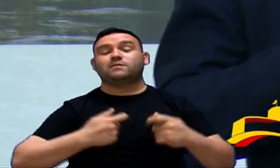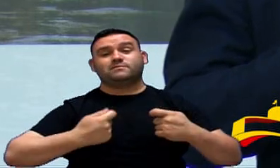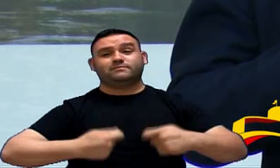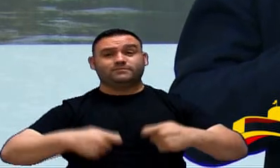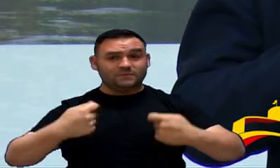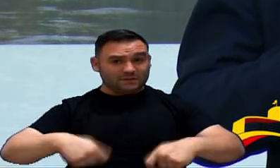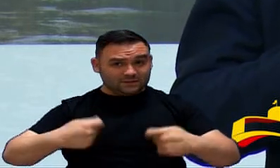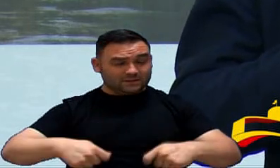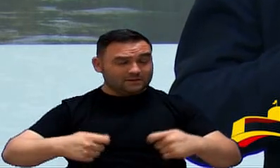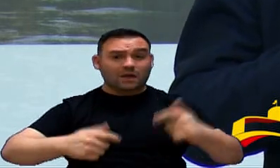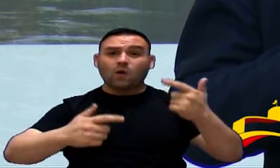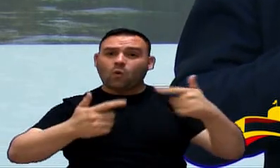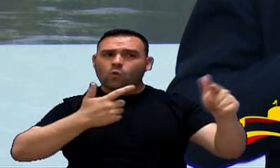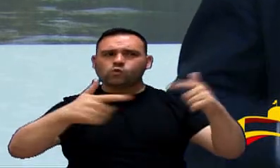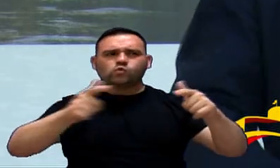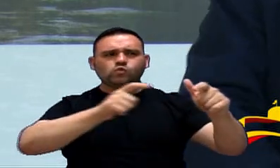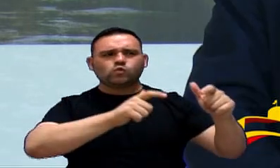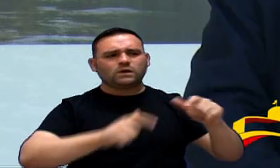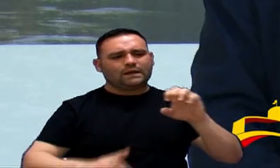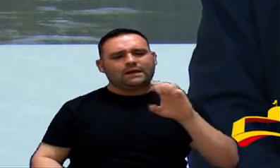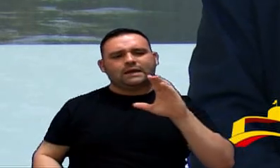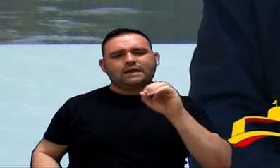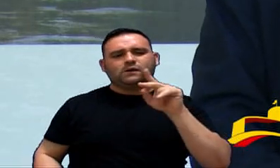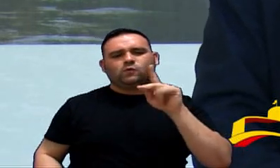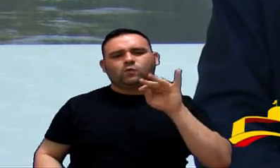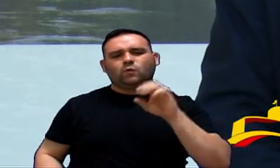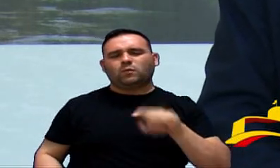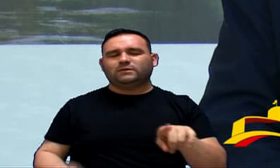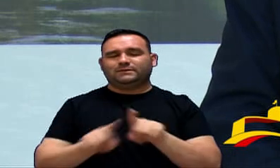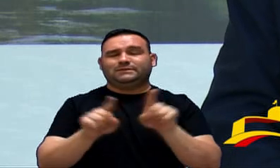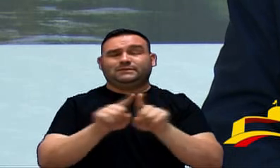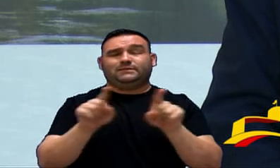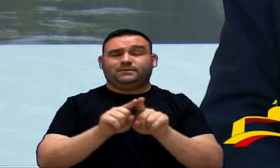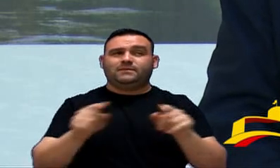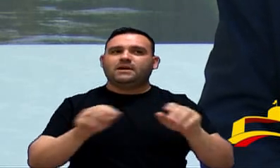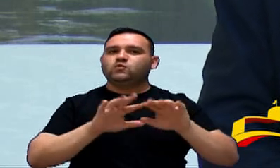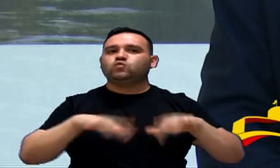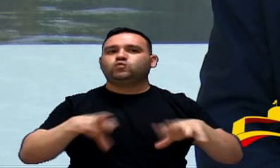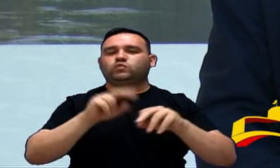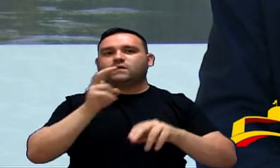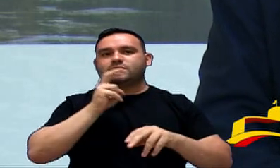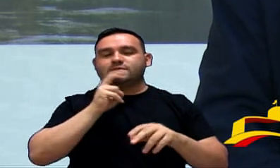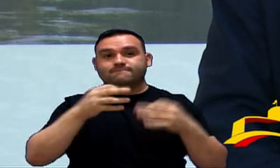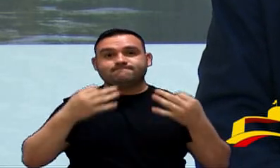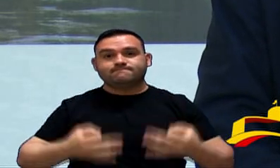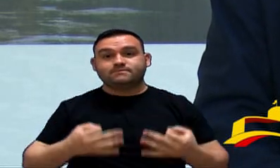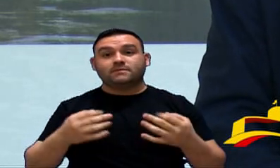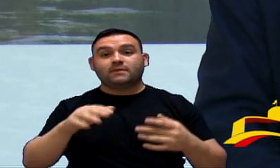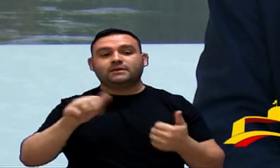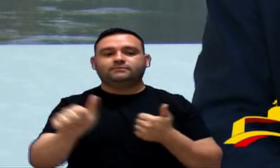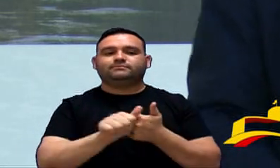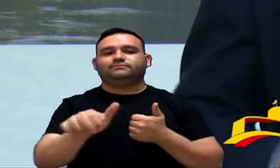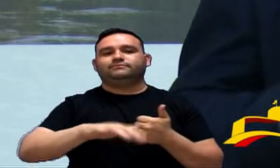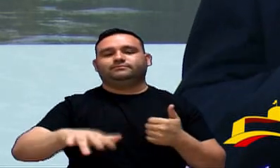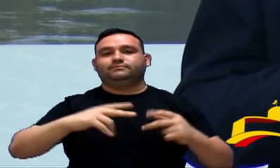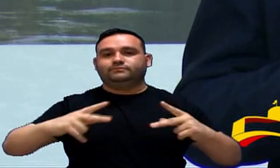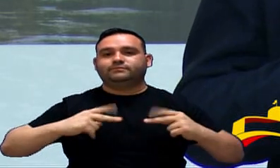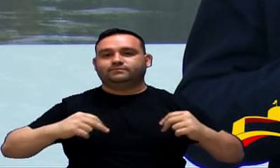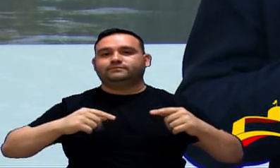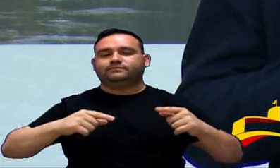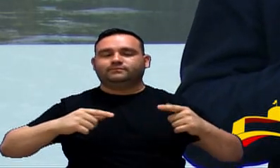muitos outros ecopontos espalhados aí pela cidade de Sorocaba, com certeza. Mas a nossa região merece